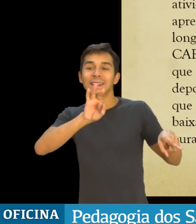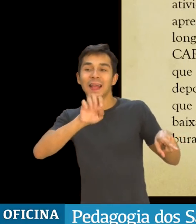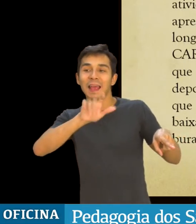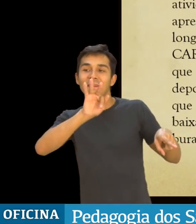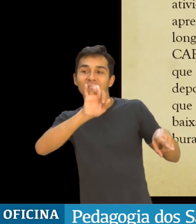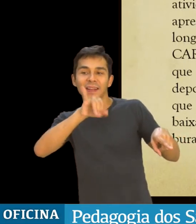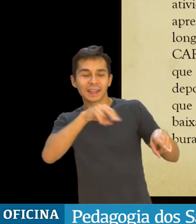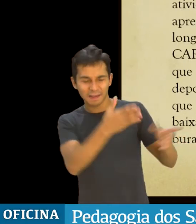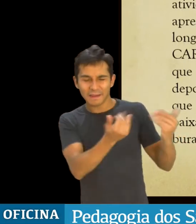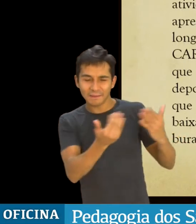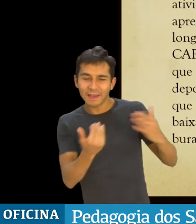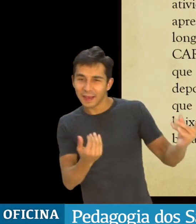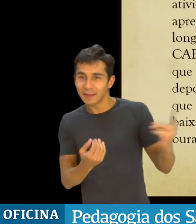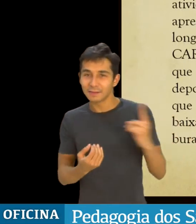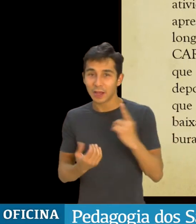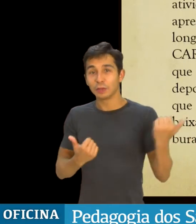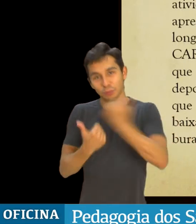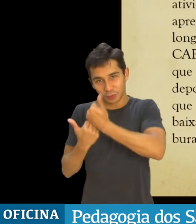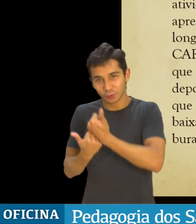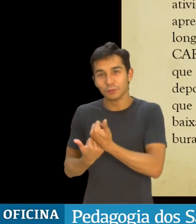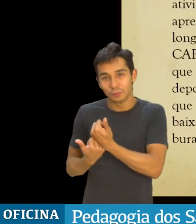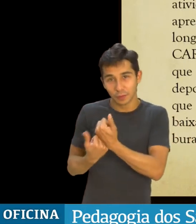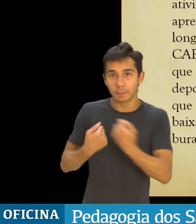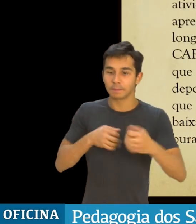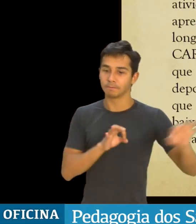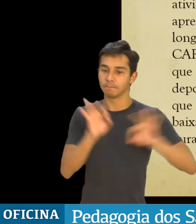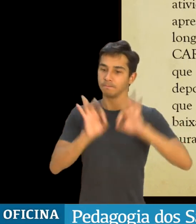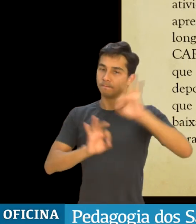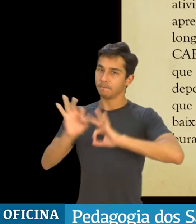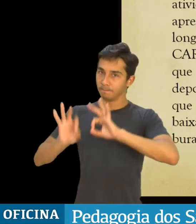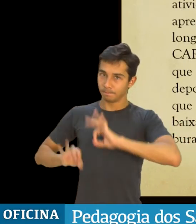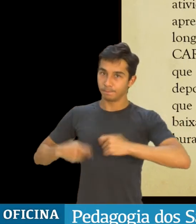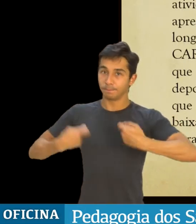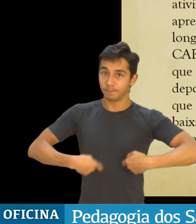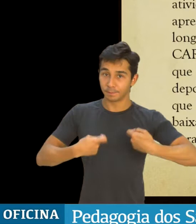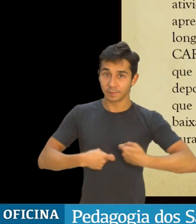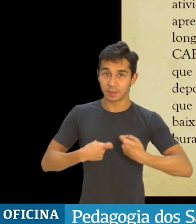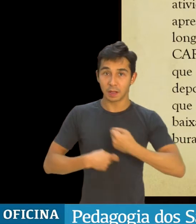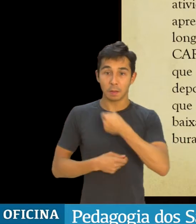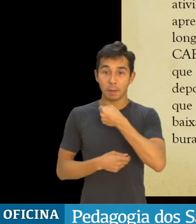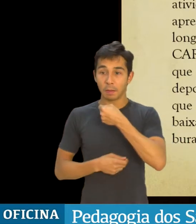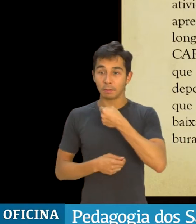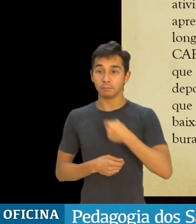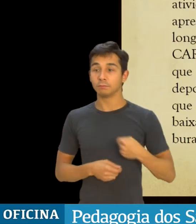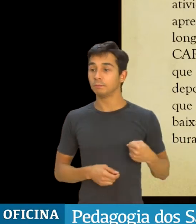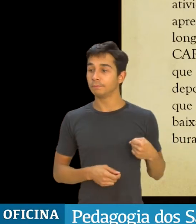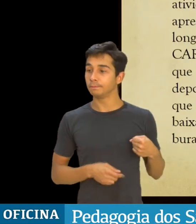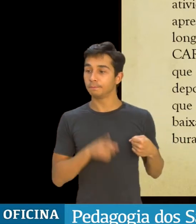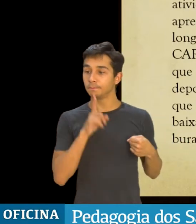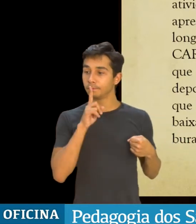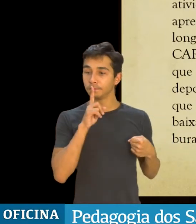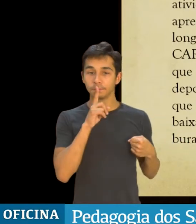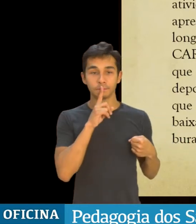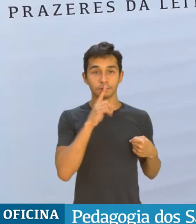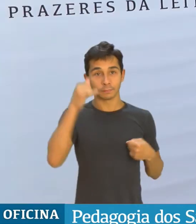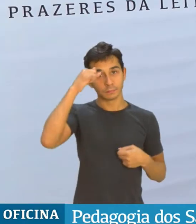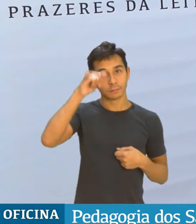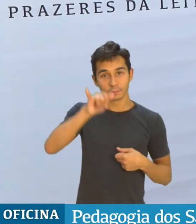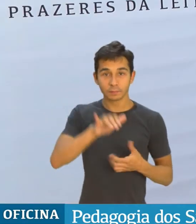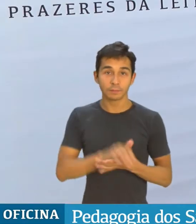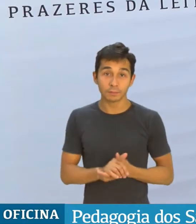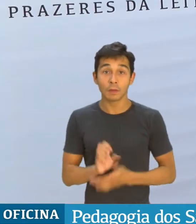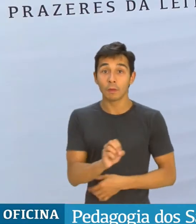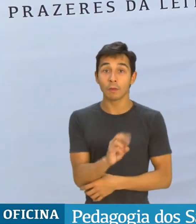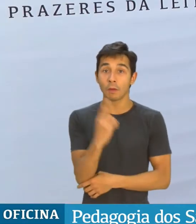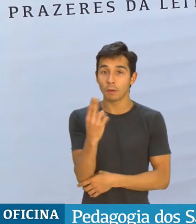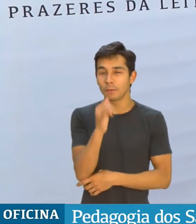para a Stephanie, chega para cá, Stephanie, ocupa esse espaço. O mais importante é você não deixar aquele buraco acontecer, né? Ou você tem algumas